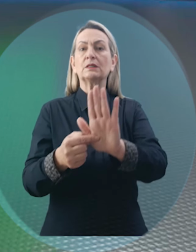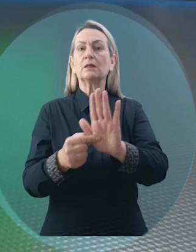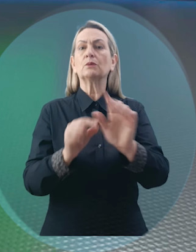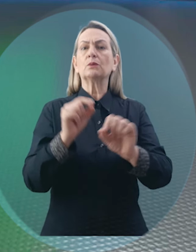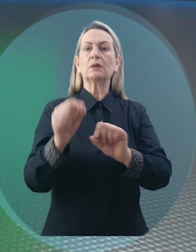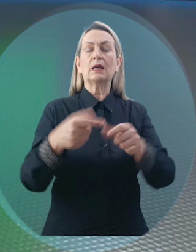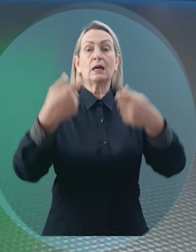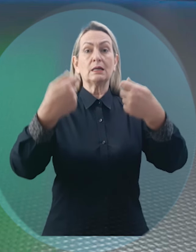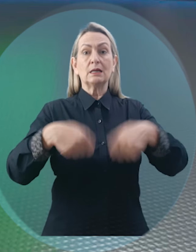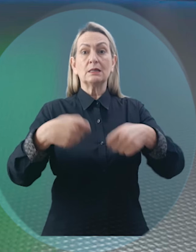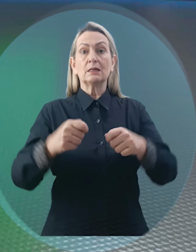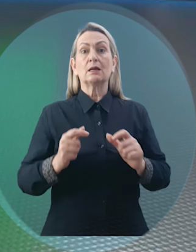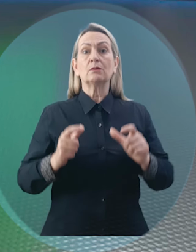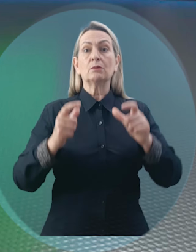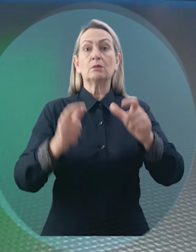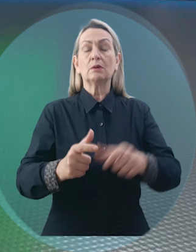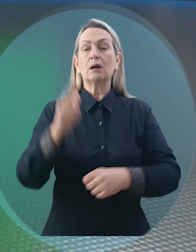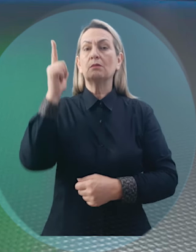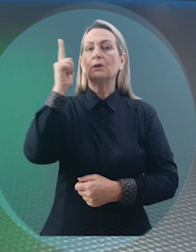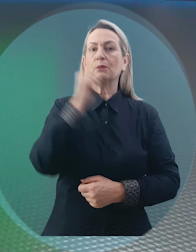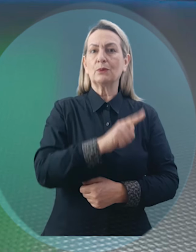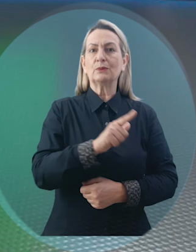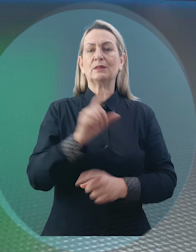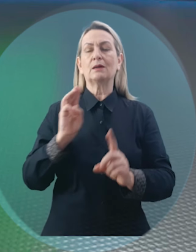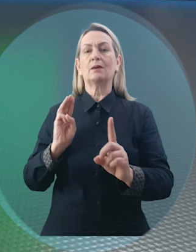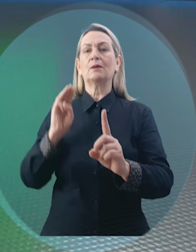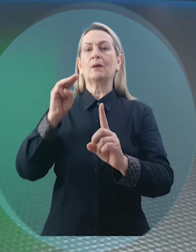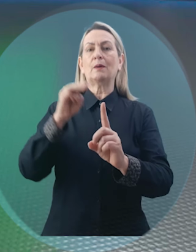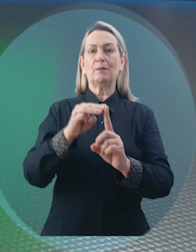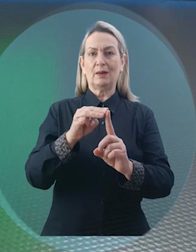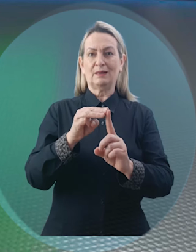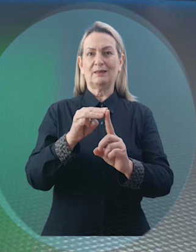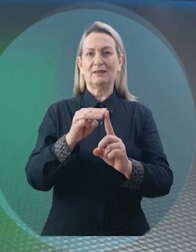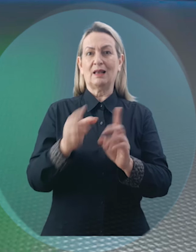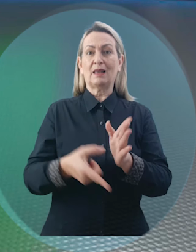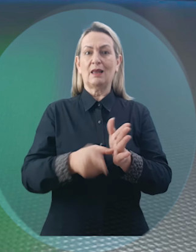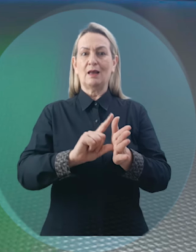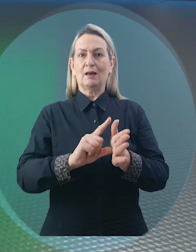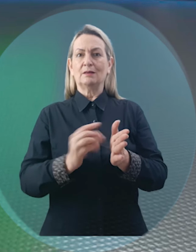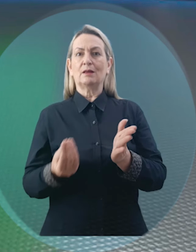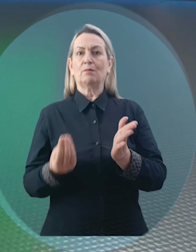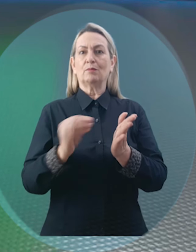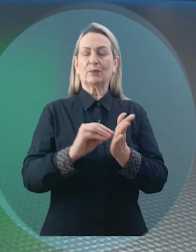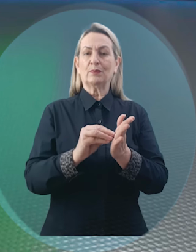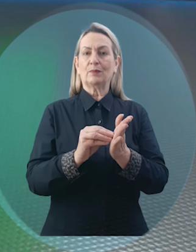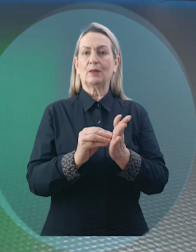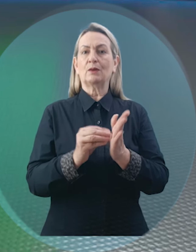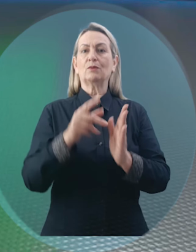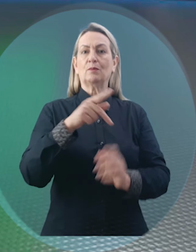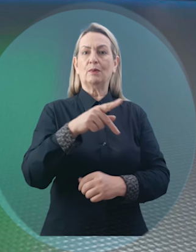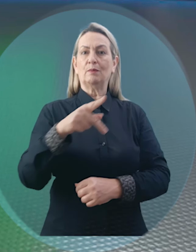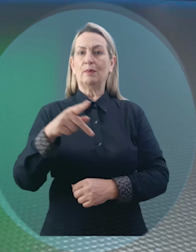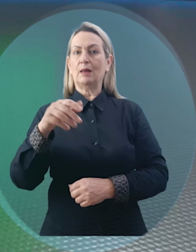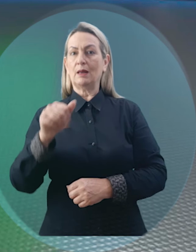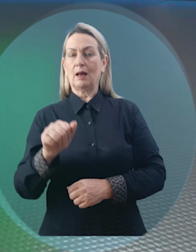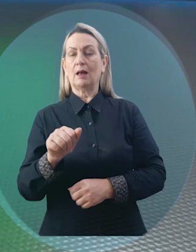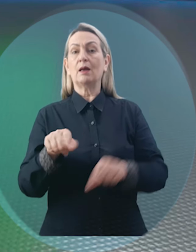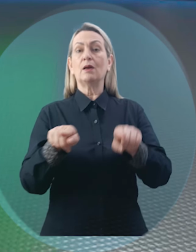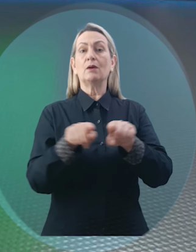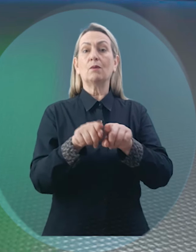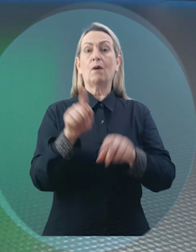contemplando assim os anseios locais para se alcançar as metas desenhadas no plano